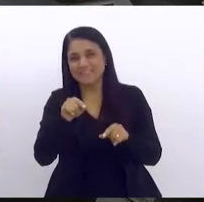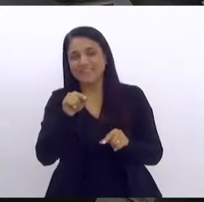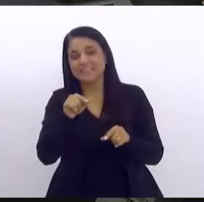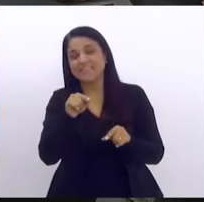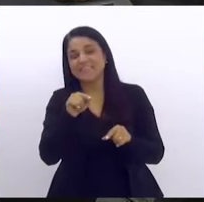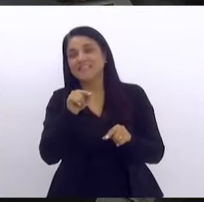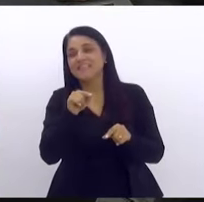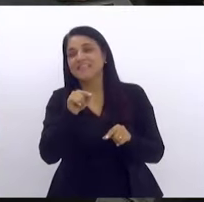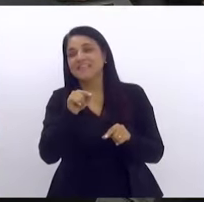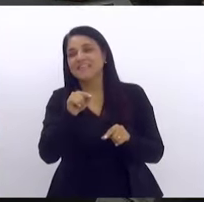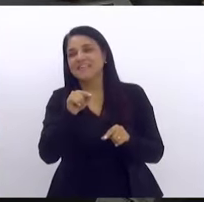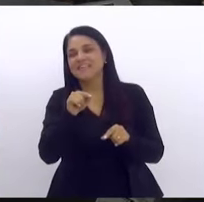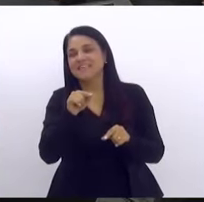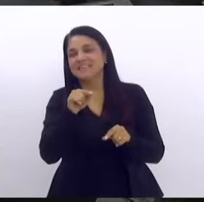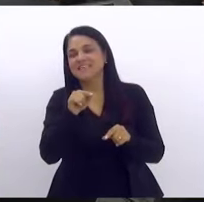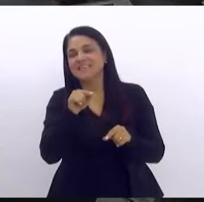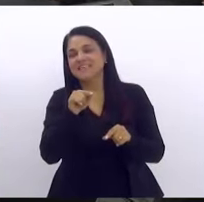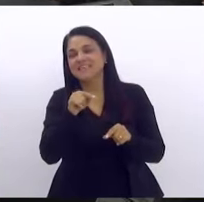réplica.